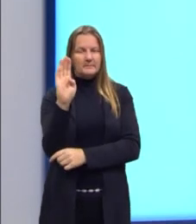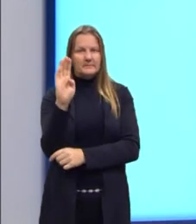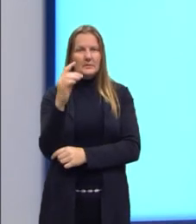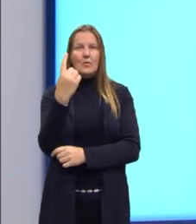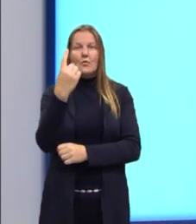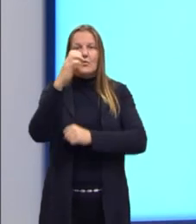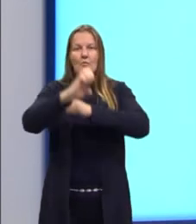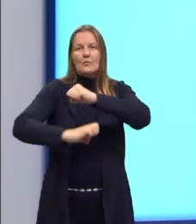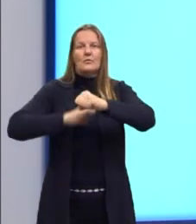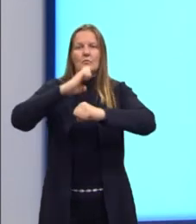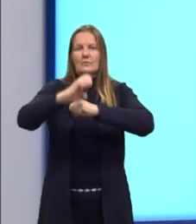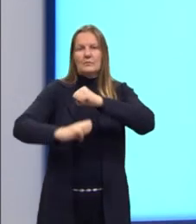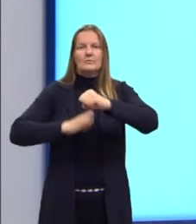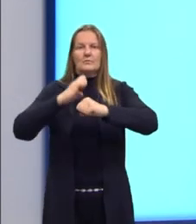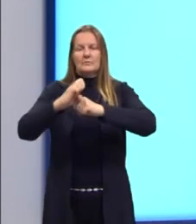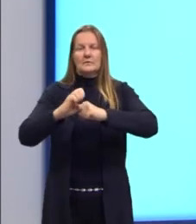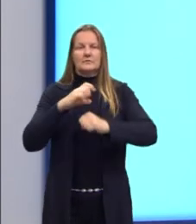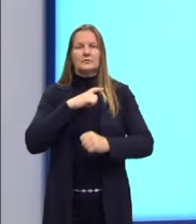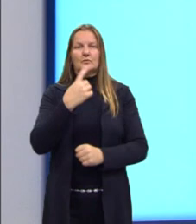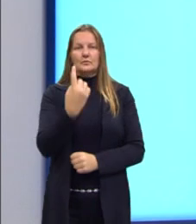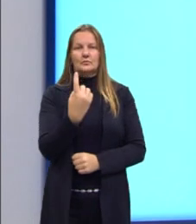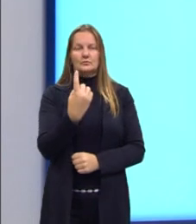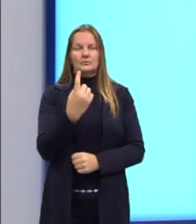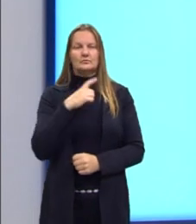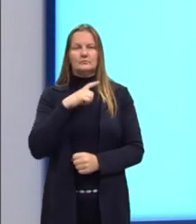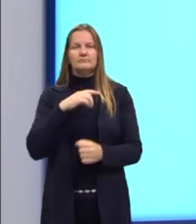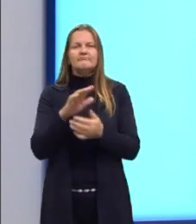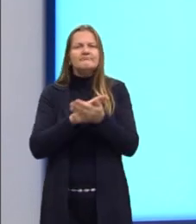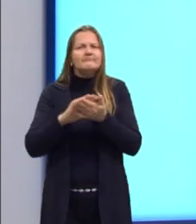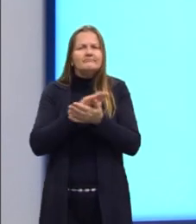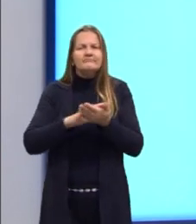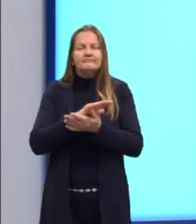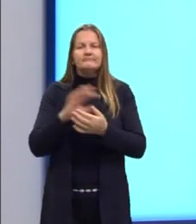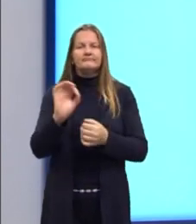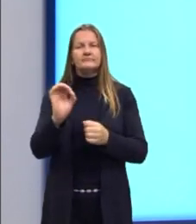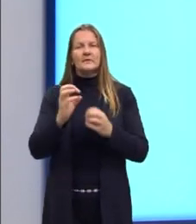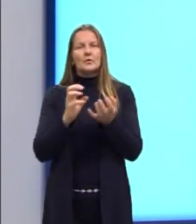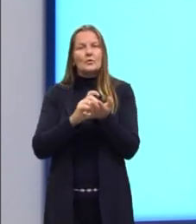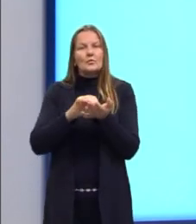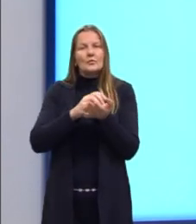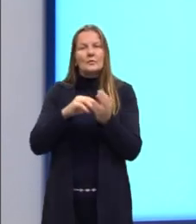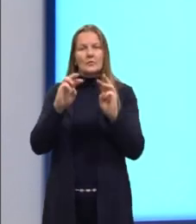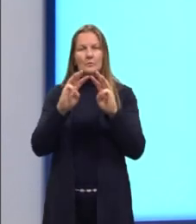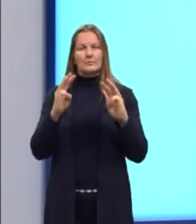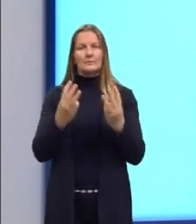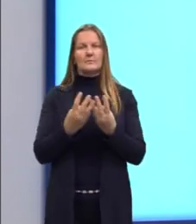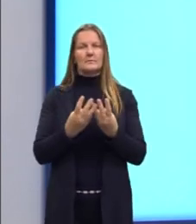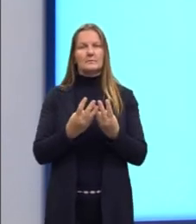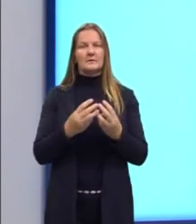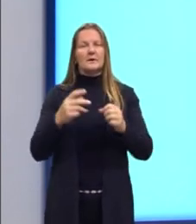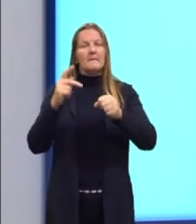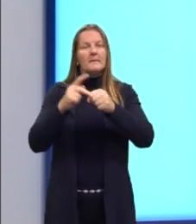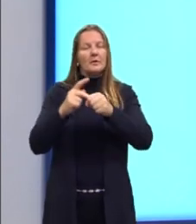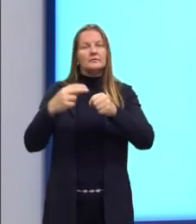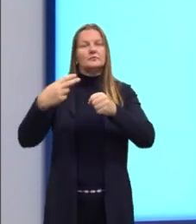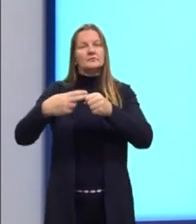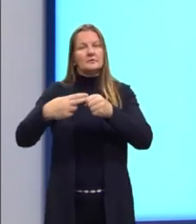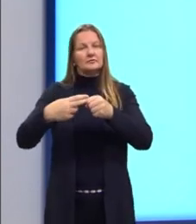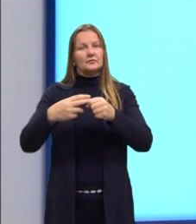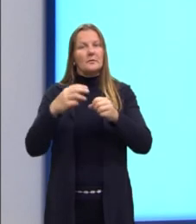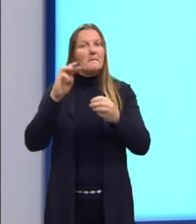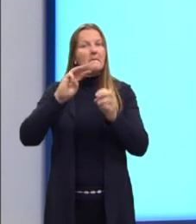um elétron o elétron ela não ele não entra no cálculo da massa né Márcia os prótons e os nêutrons